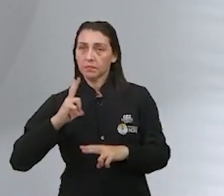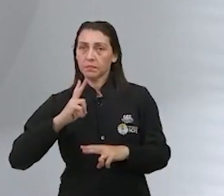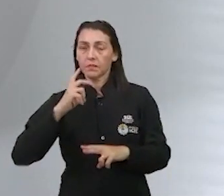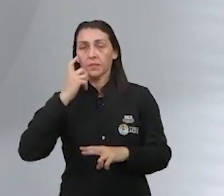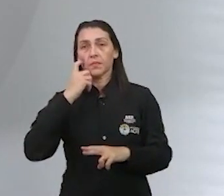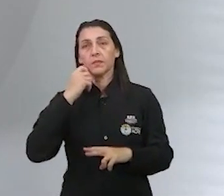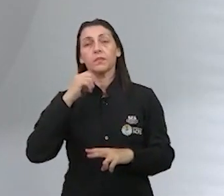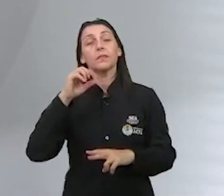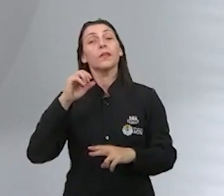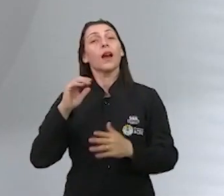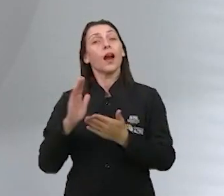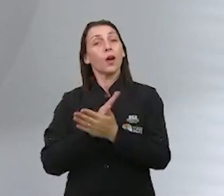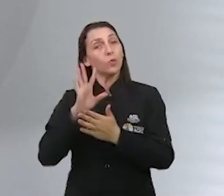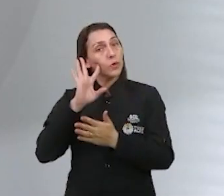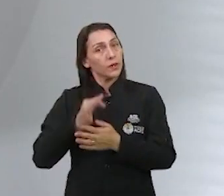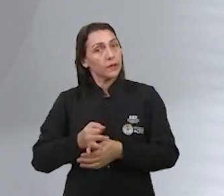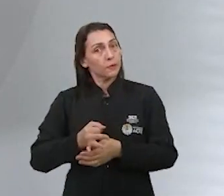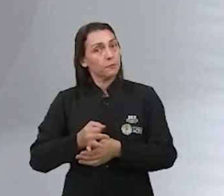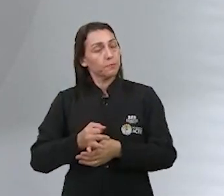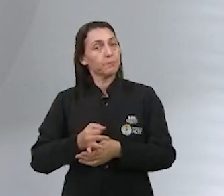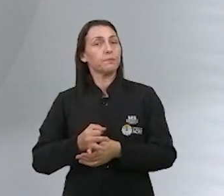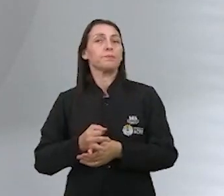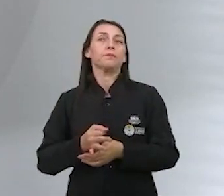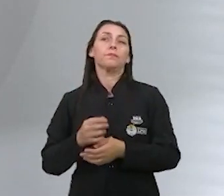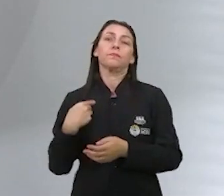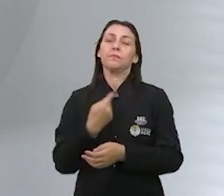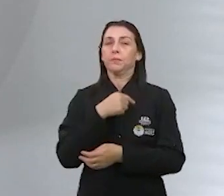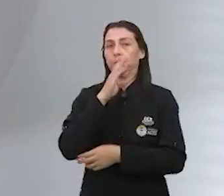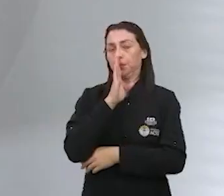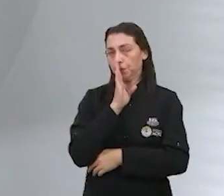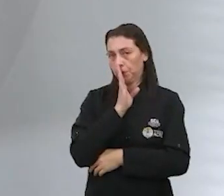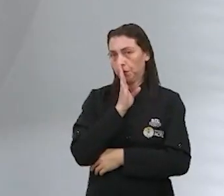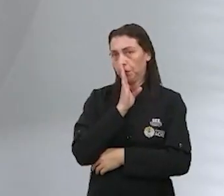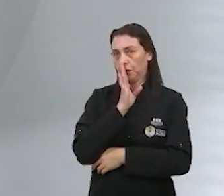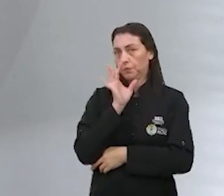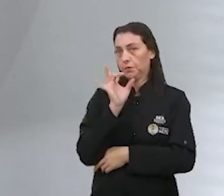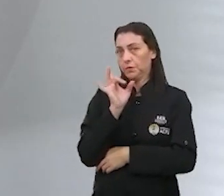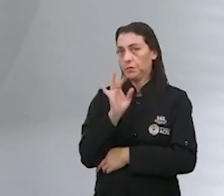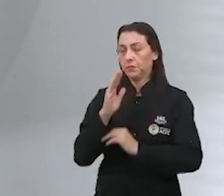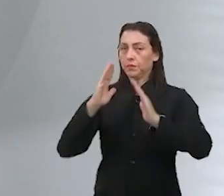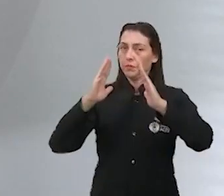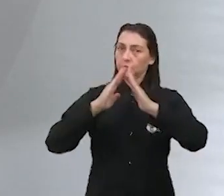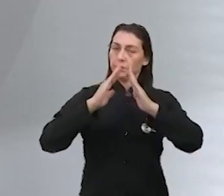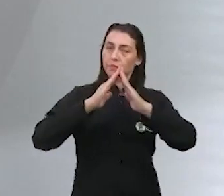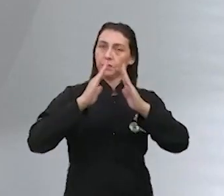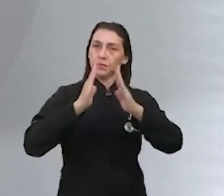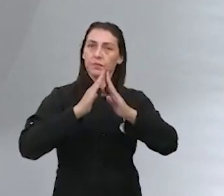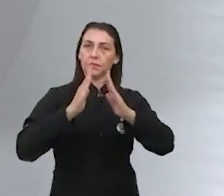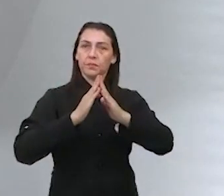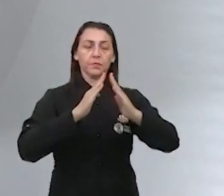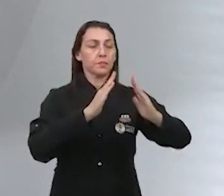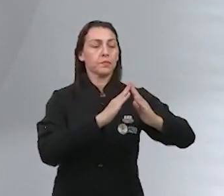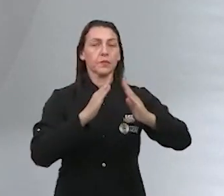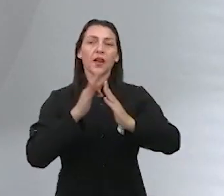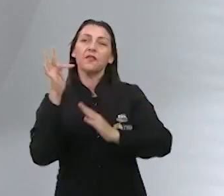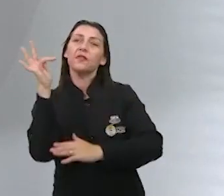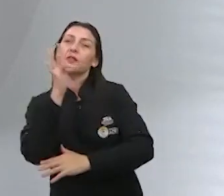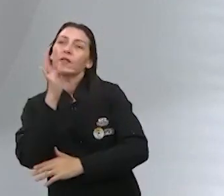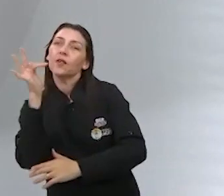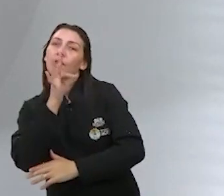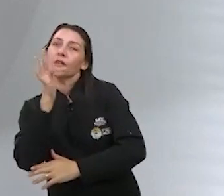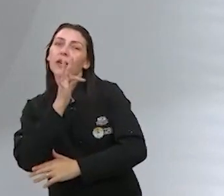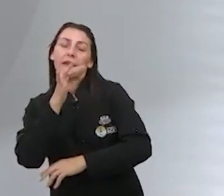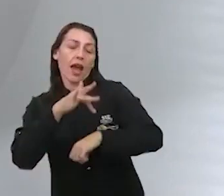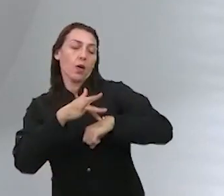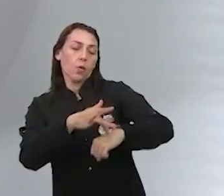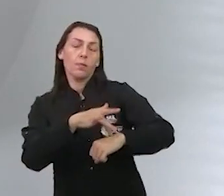acabam tomando alguma iniciativa, tá? Enquanto a gente está calado e só apenas em casa discutindo ou com a vizinha fazendo fofoca, de que a